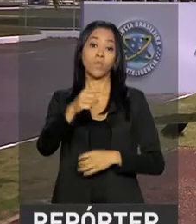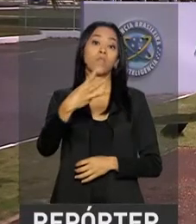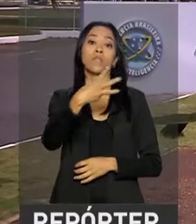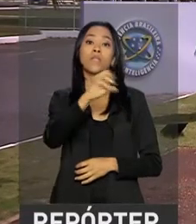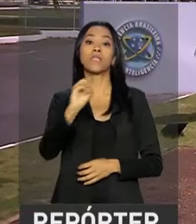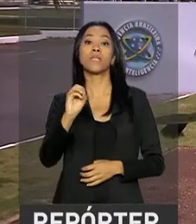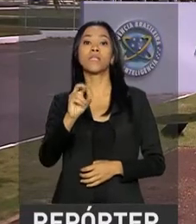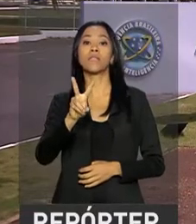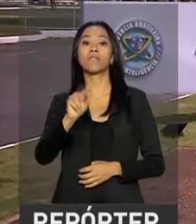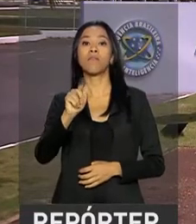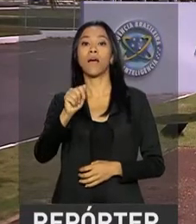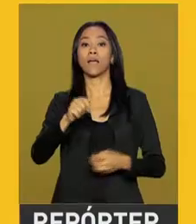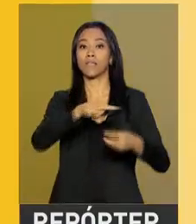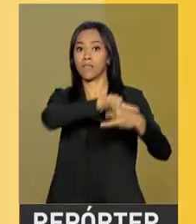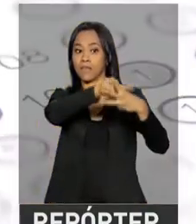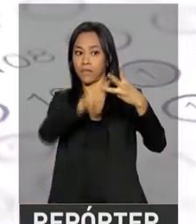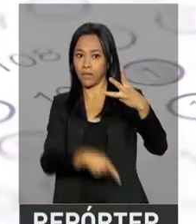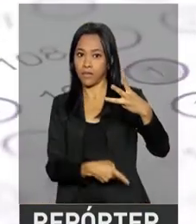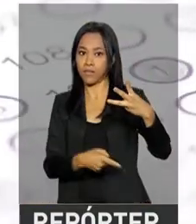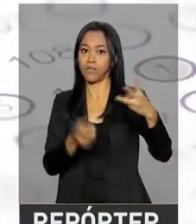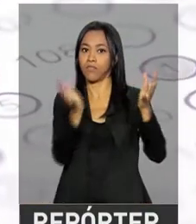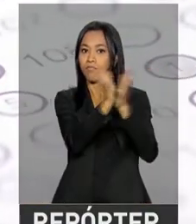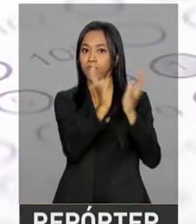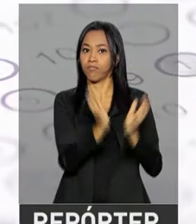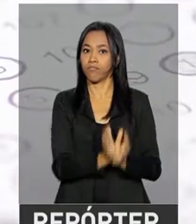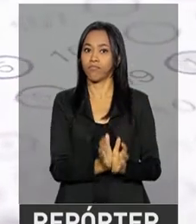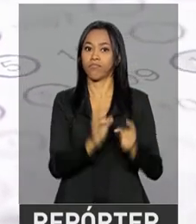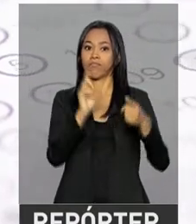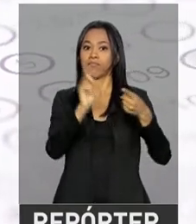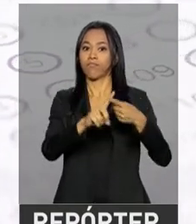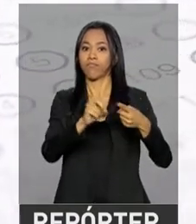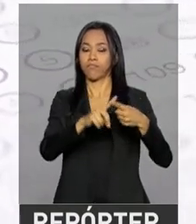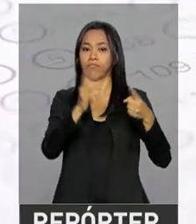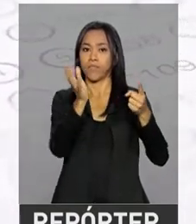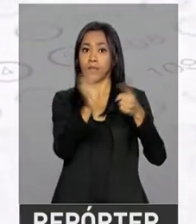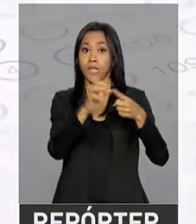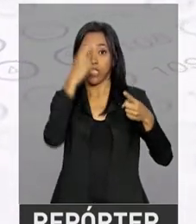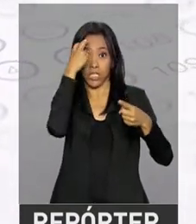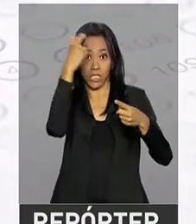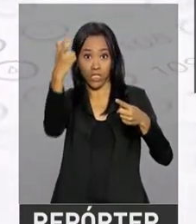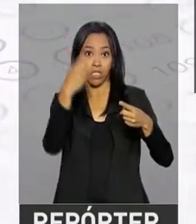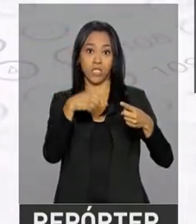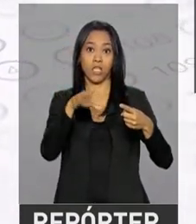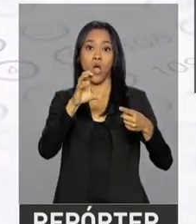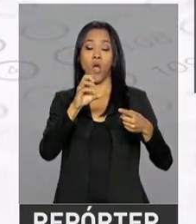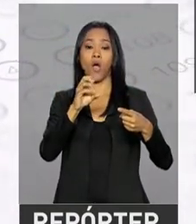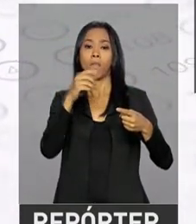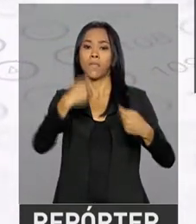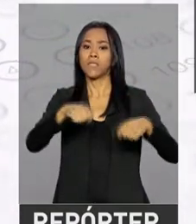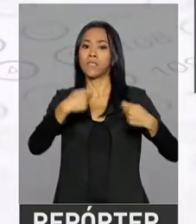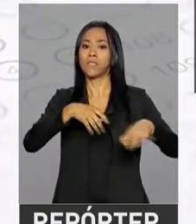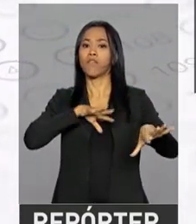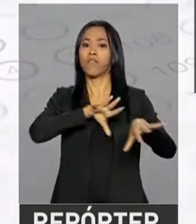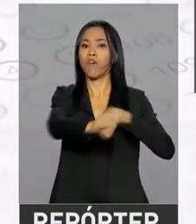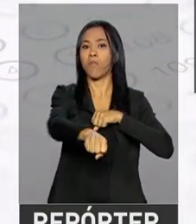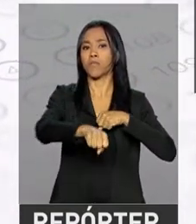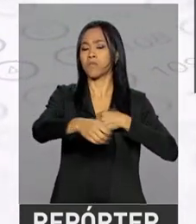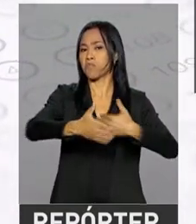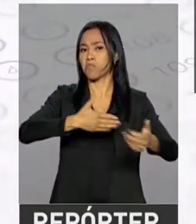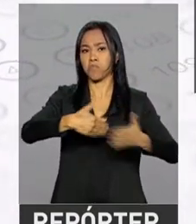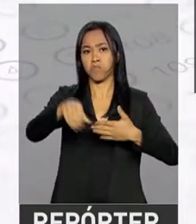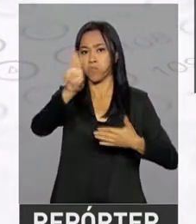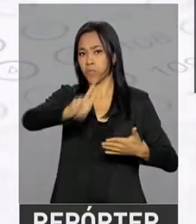em três carreiras para o cargo de oficial de inteligência é necessário ter curso superior em qualquer área de